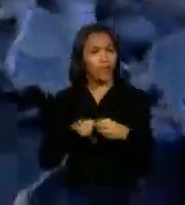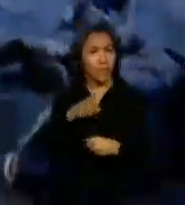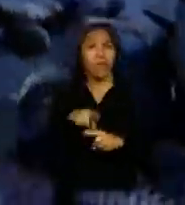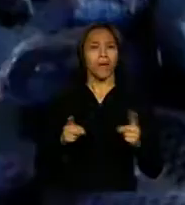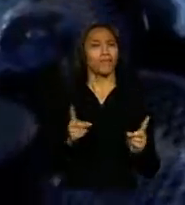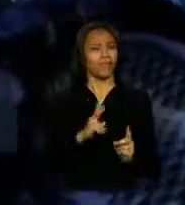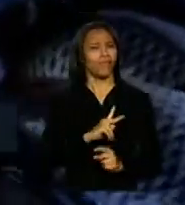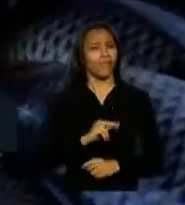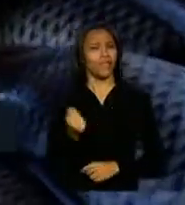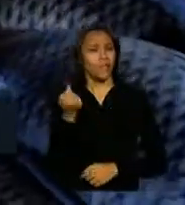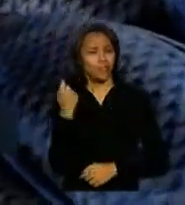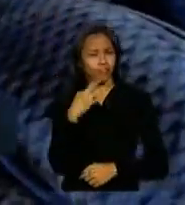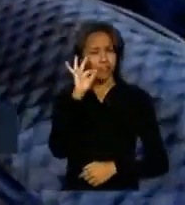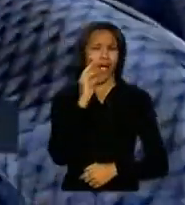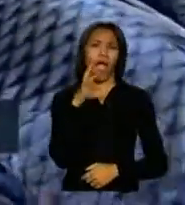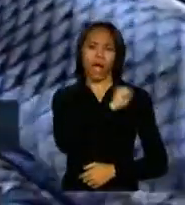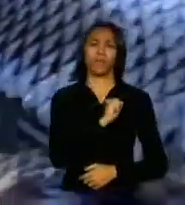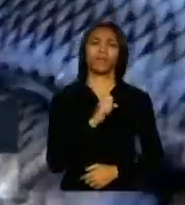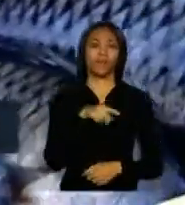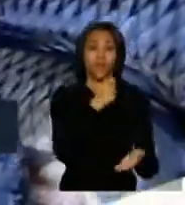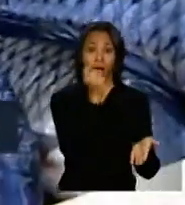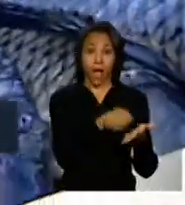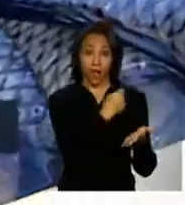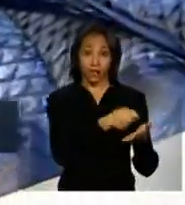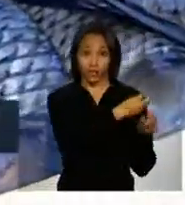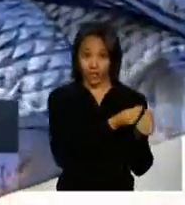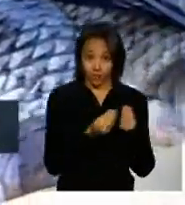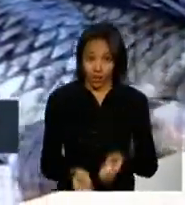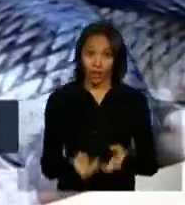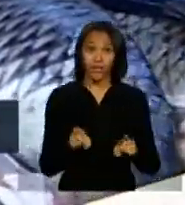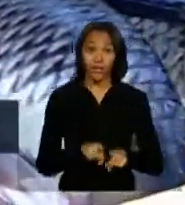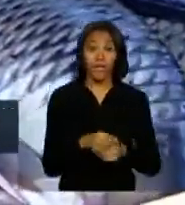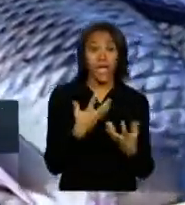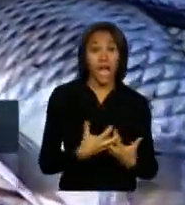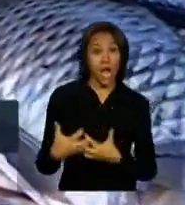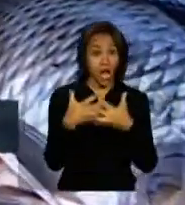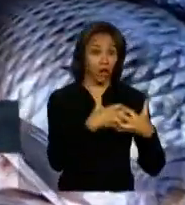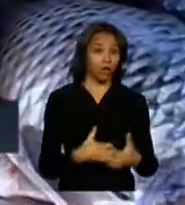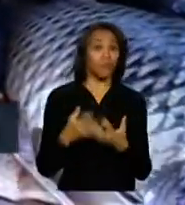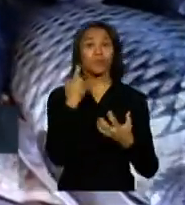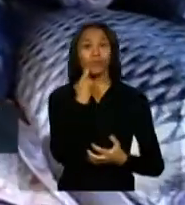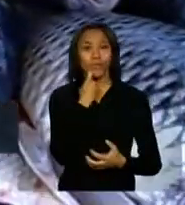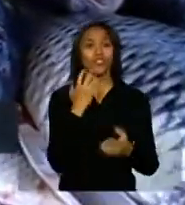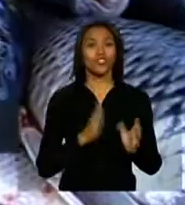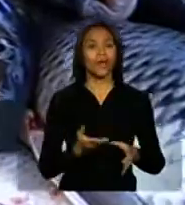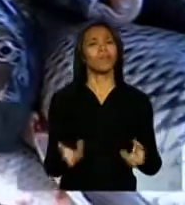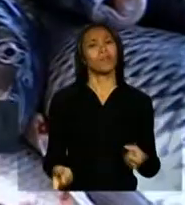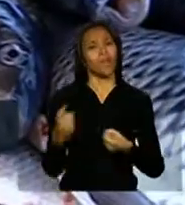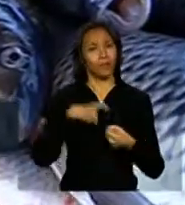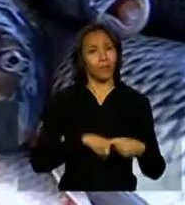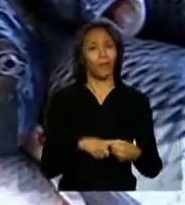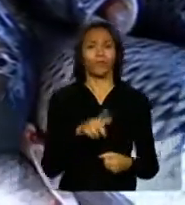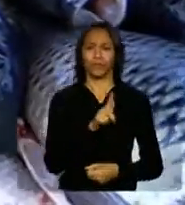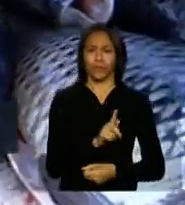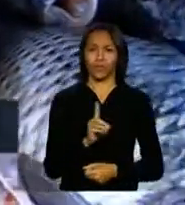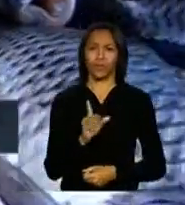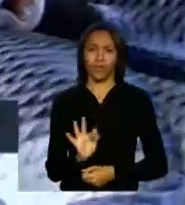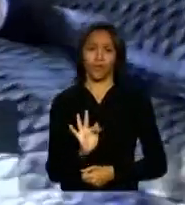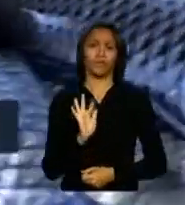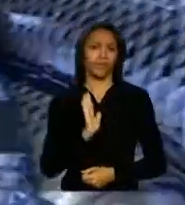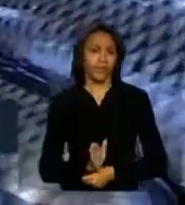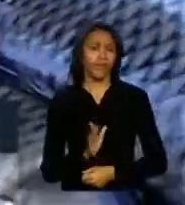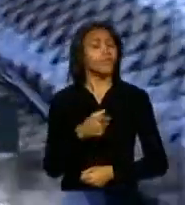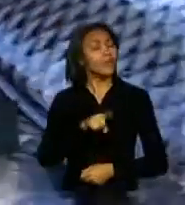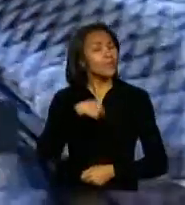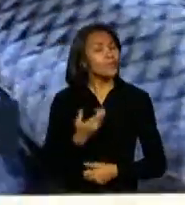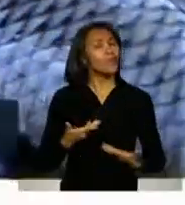rápida nós vamos assinar e mandar para cá como esses caminhões do peixe que fizemos parceria com o Distrito Federal também ajudam muito depois de até